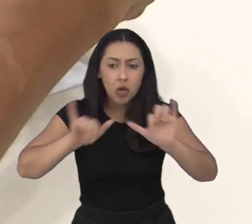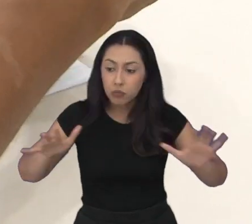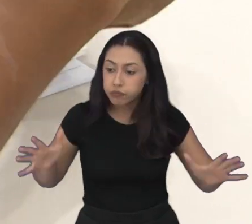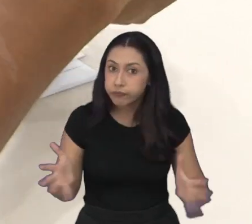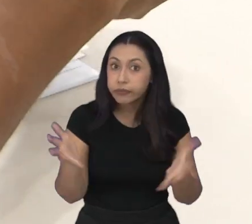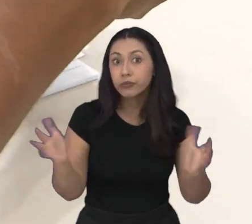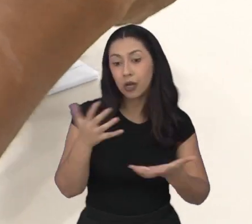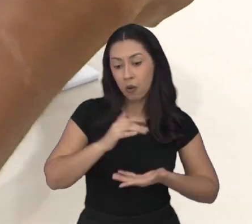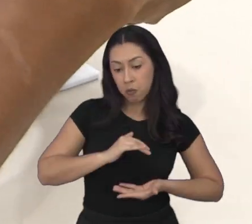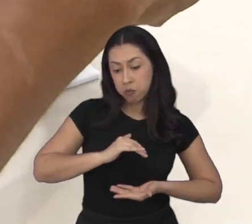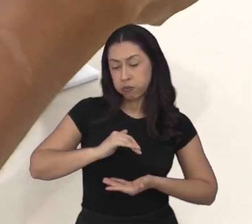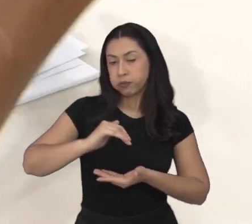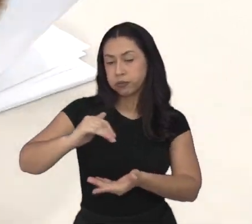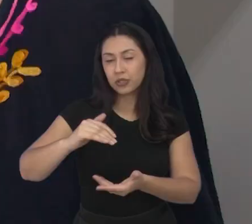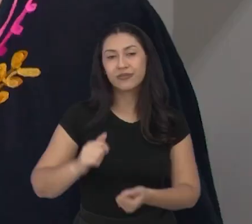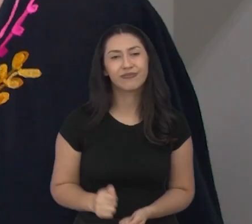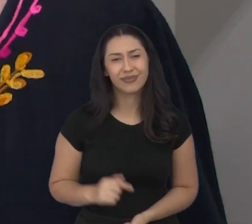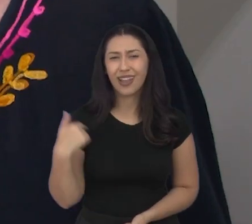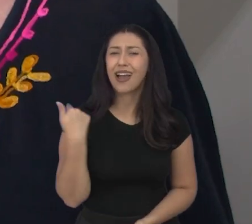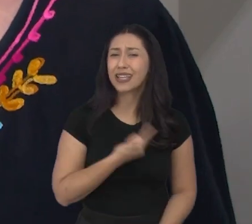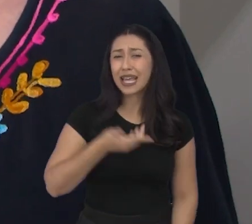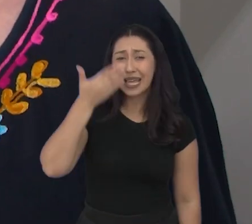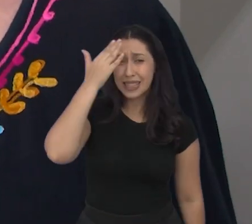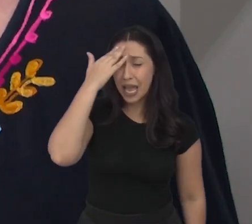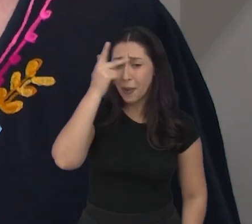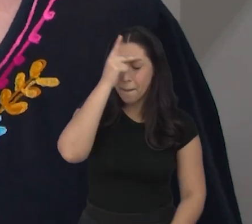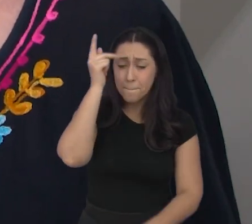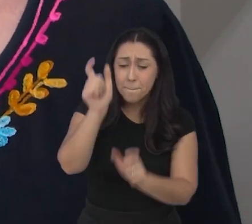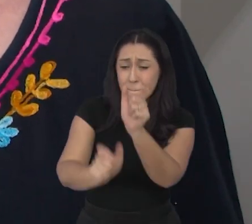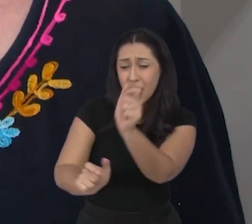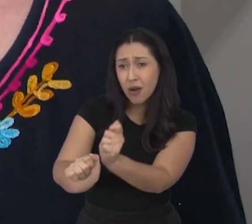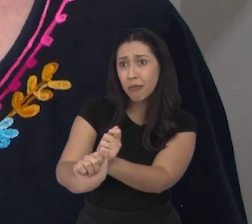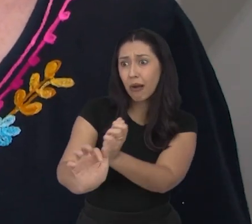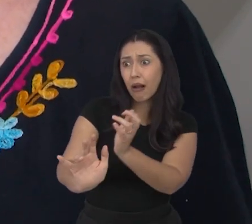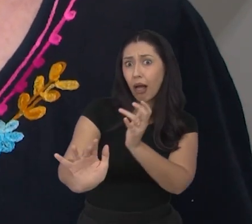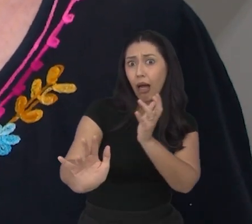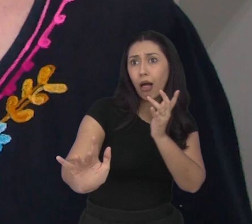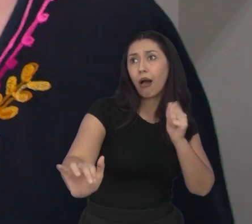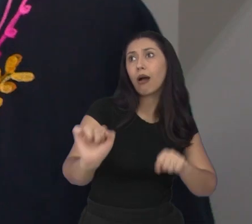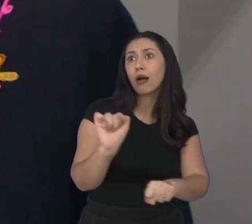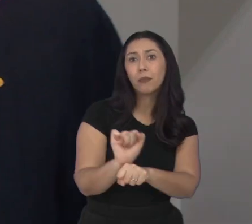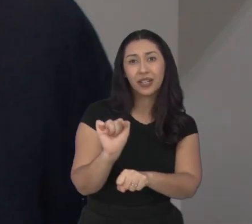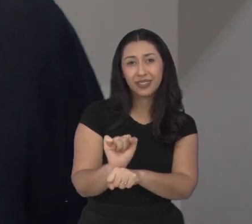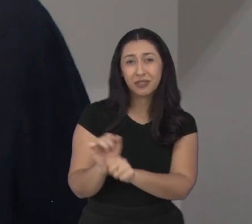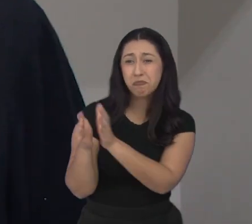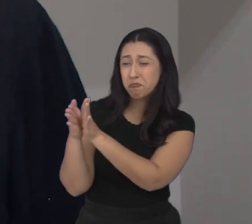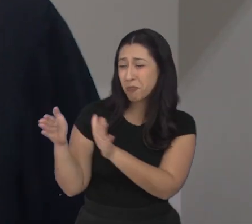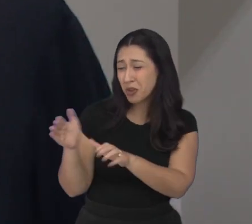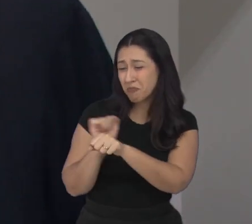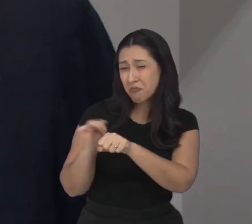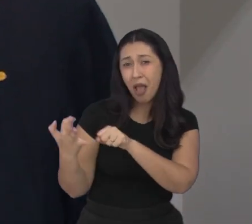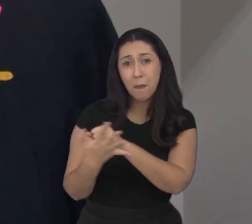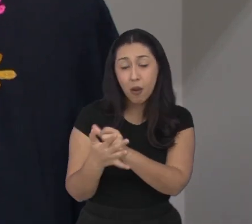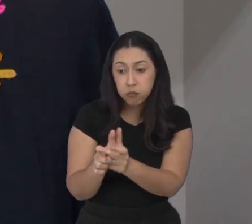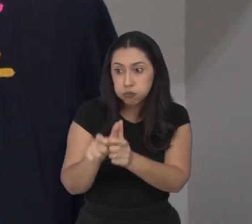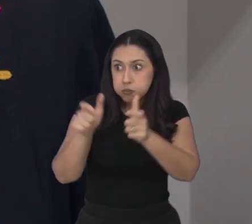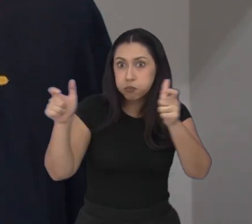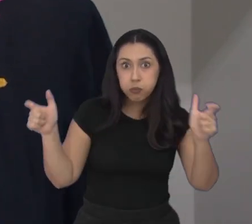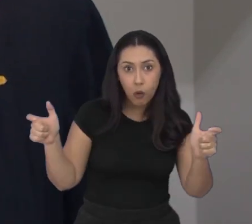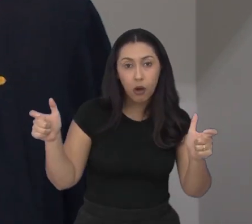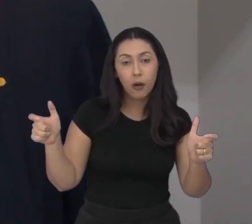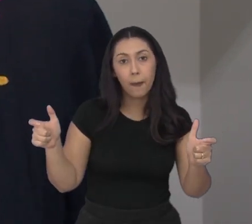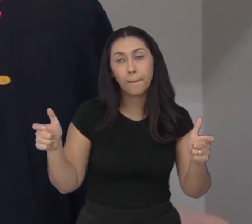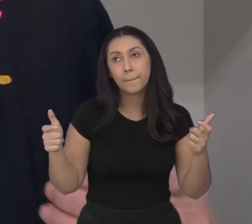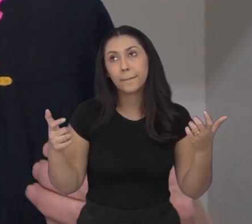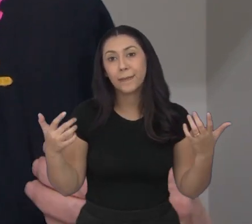campanhas para incentivar a doação. Que a fila é imensa e eu acho que aumentou ainda com a pandemia.